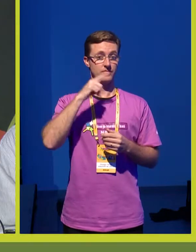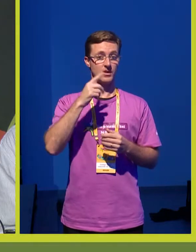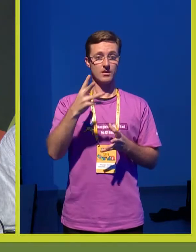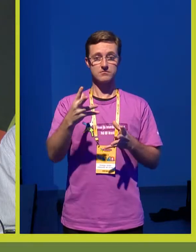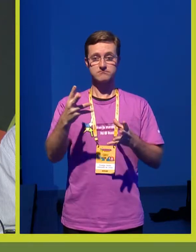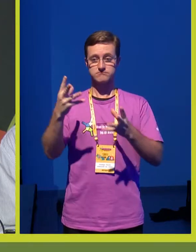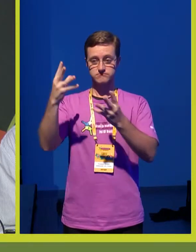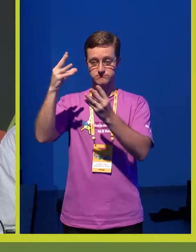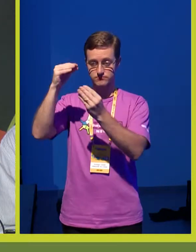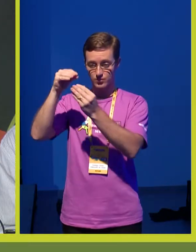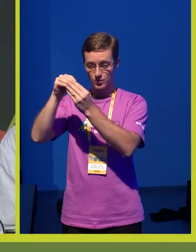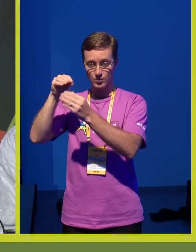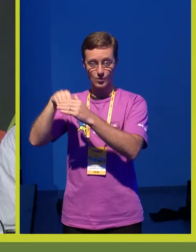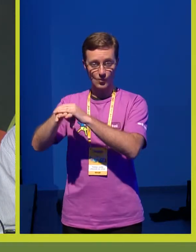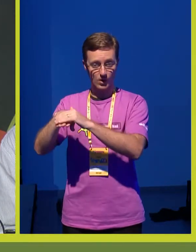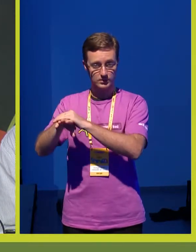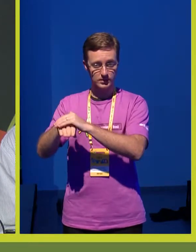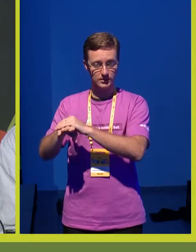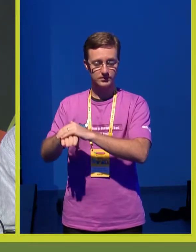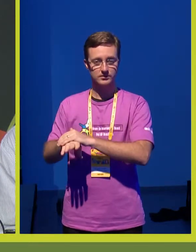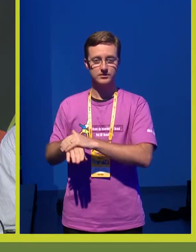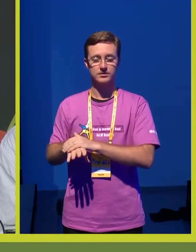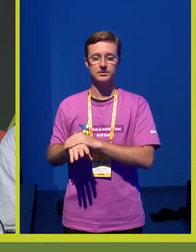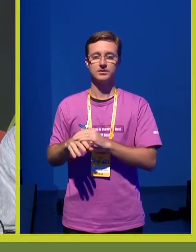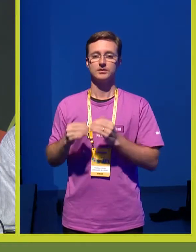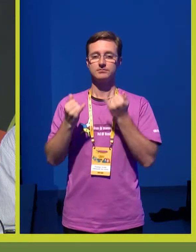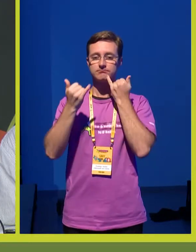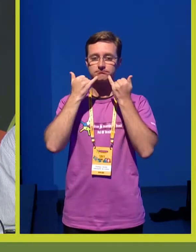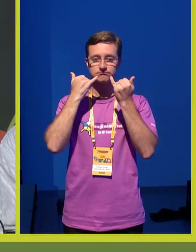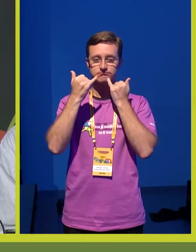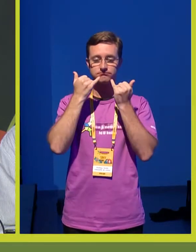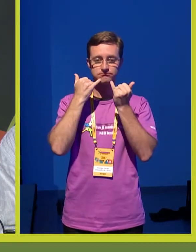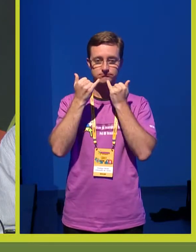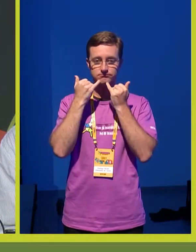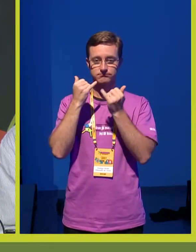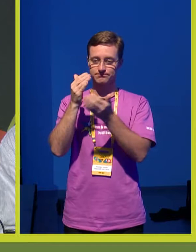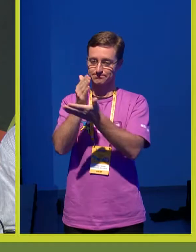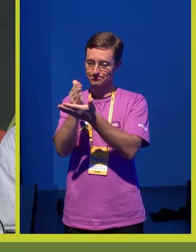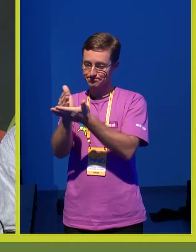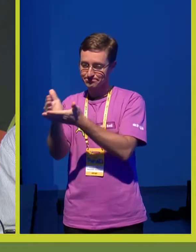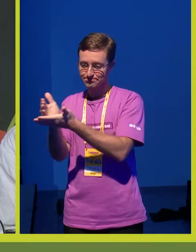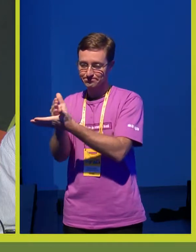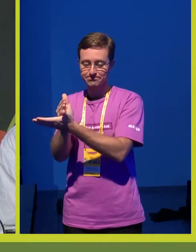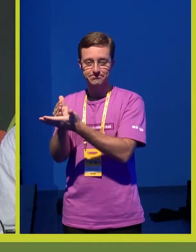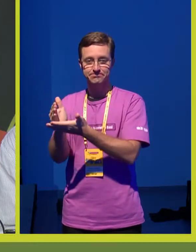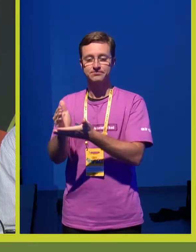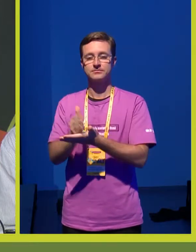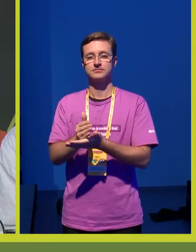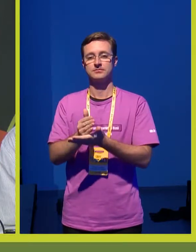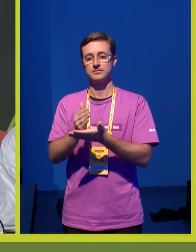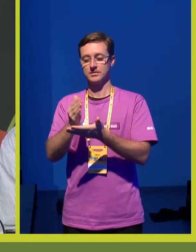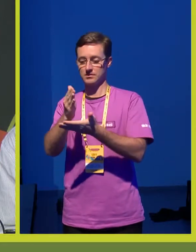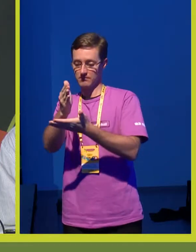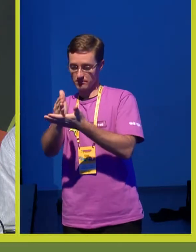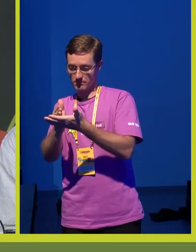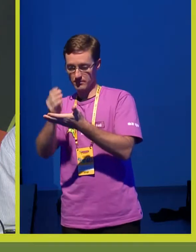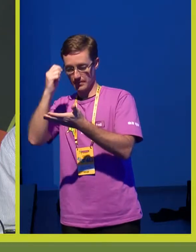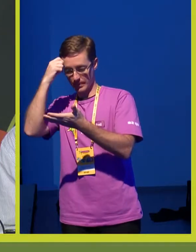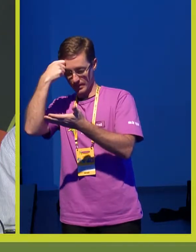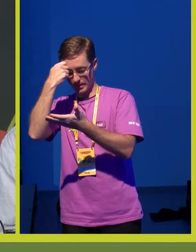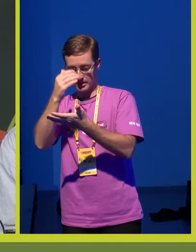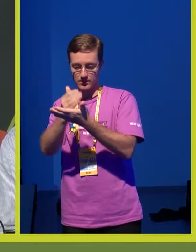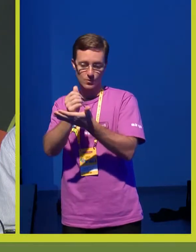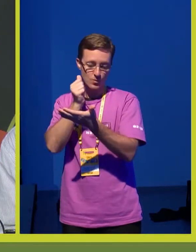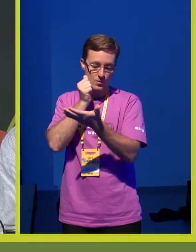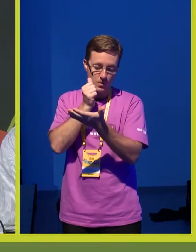informações segmentadas onde essa questão de negros asiáticos e